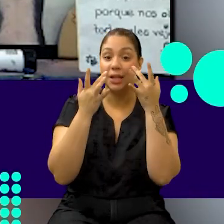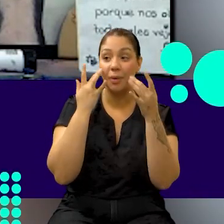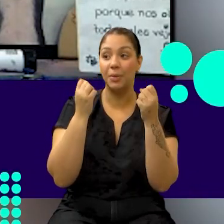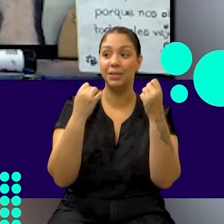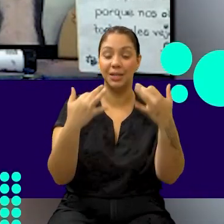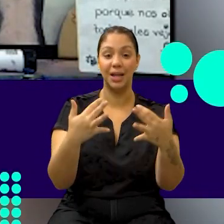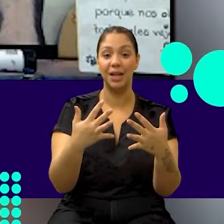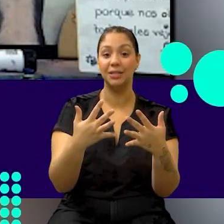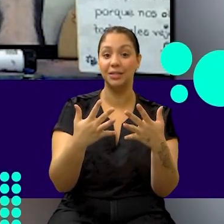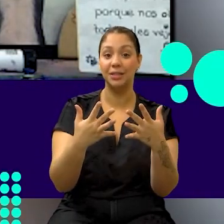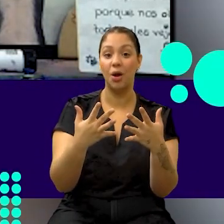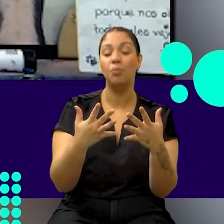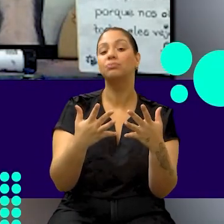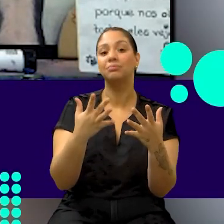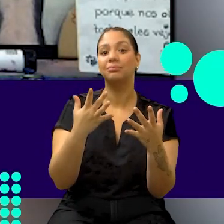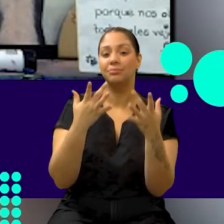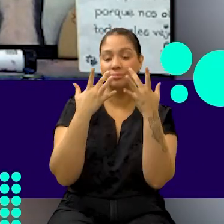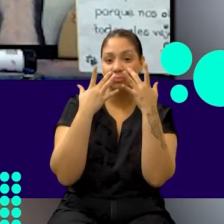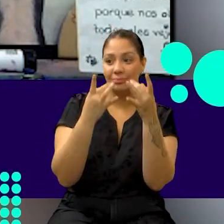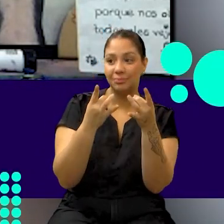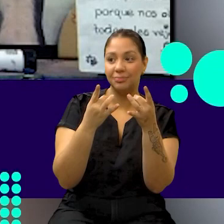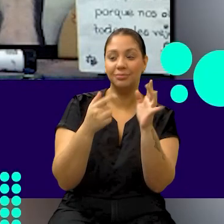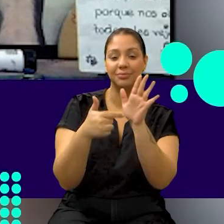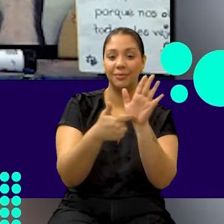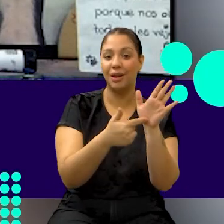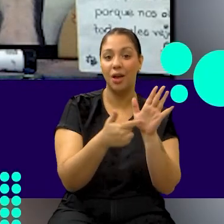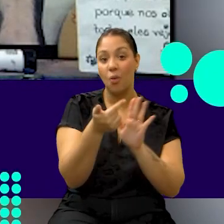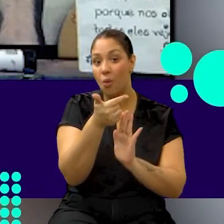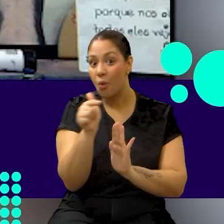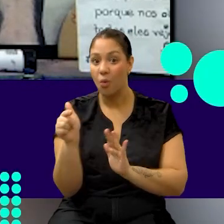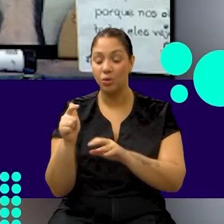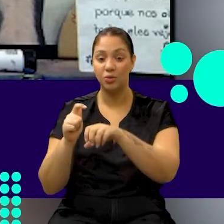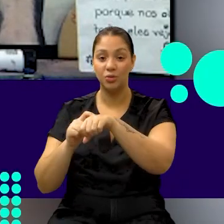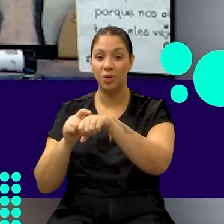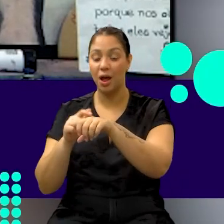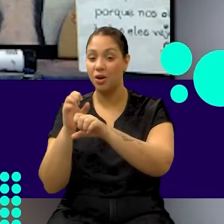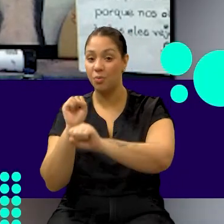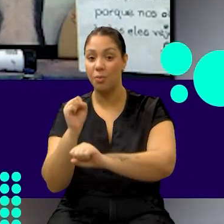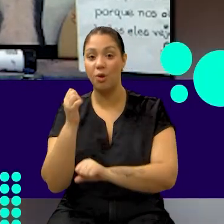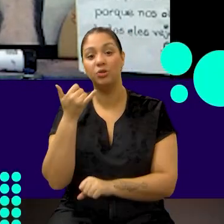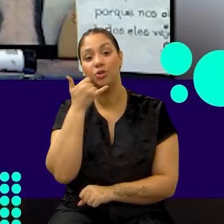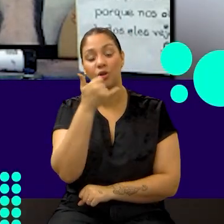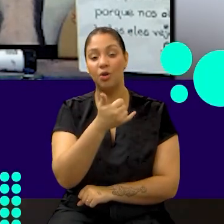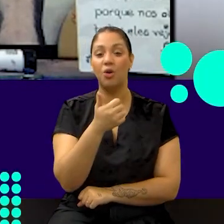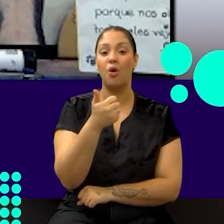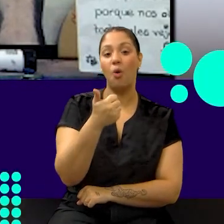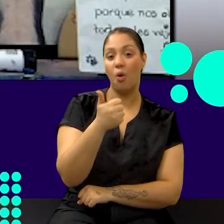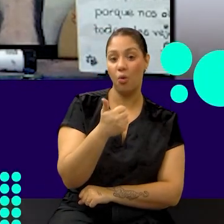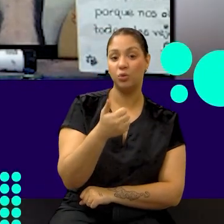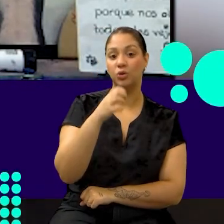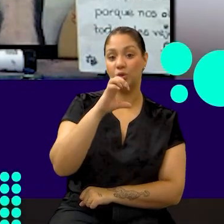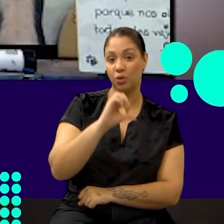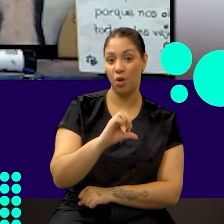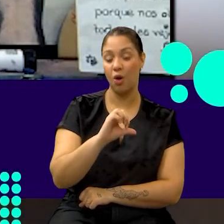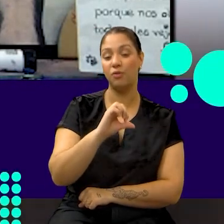Se atentem à programação. Para a visitação em outros horários, entre em contato através do número